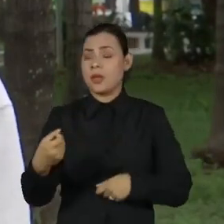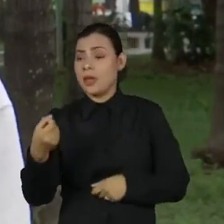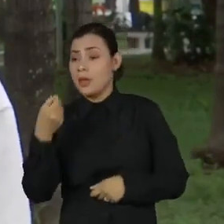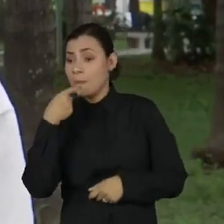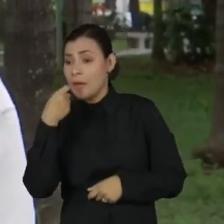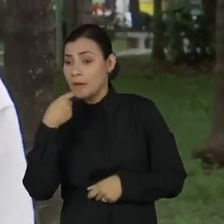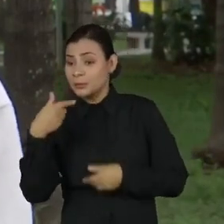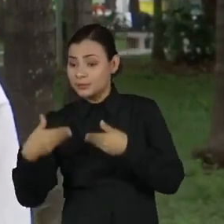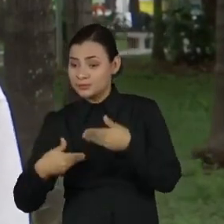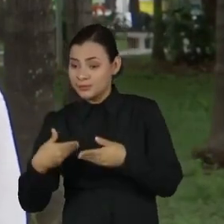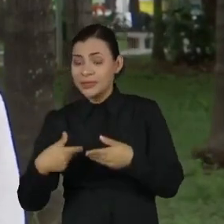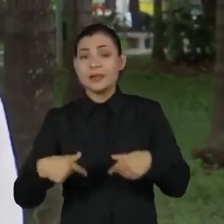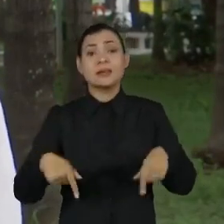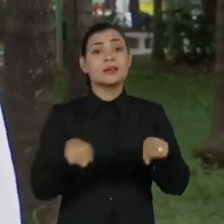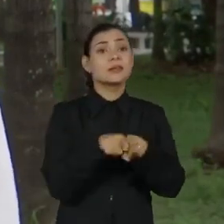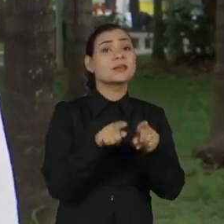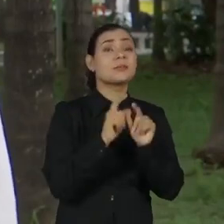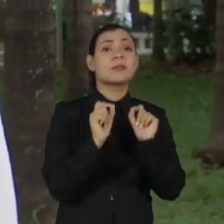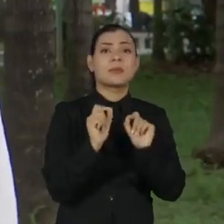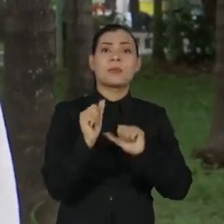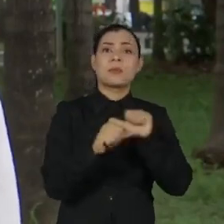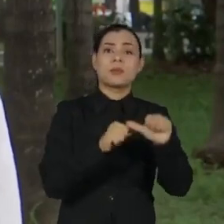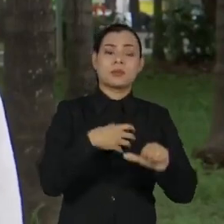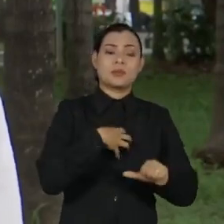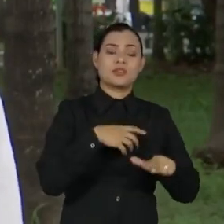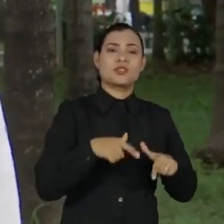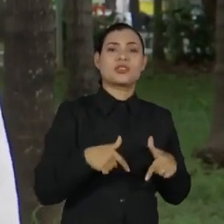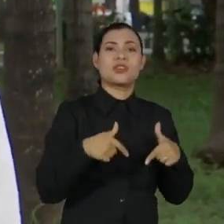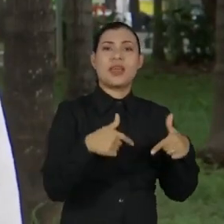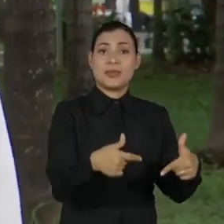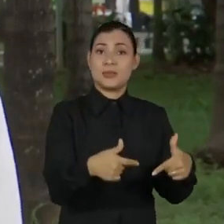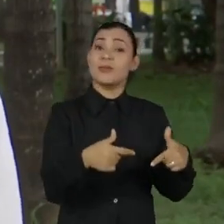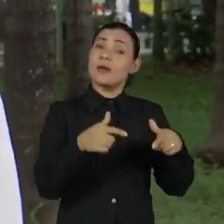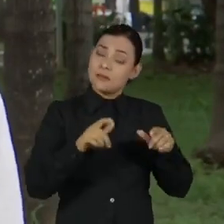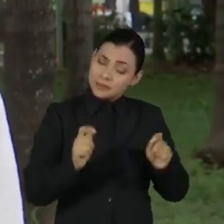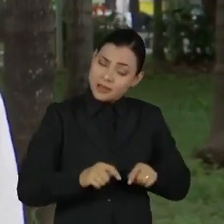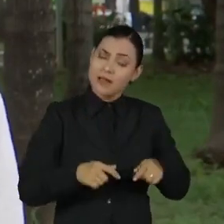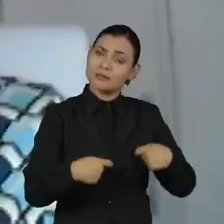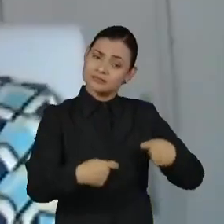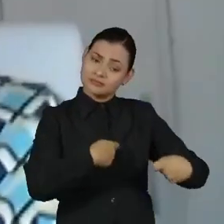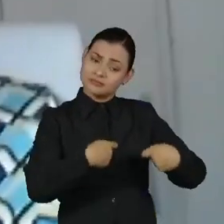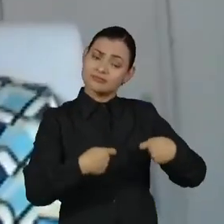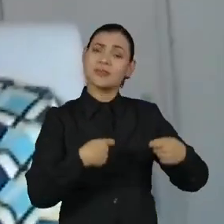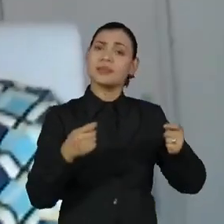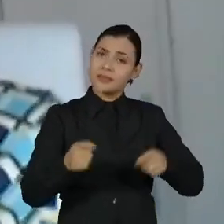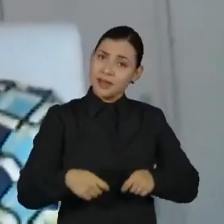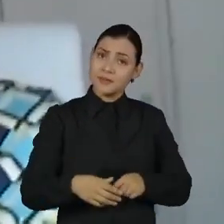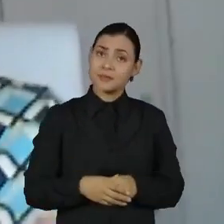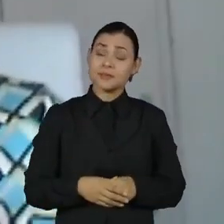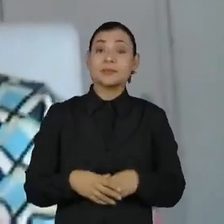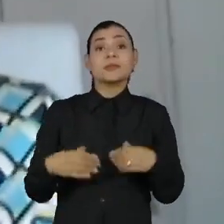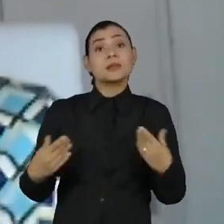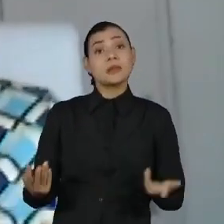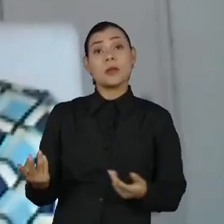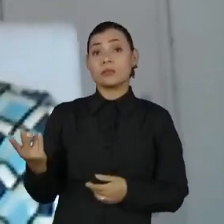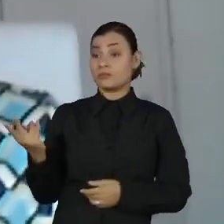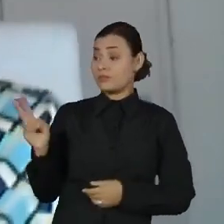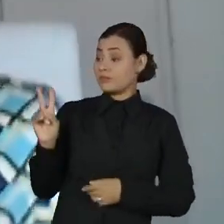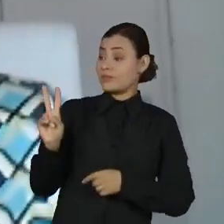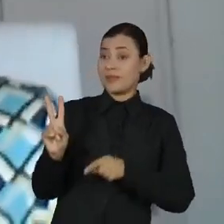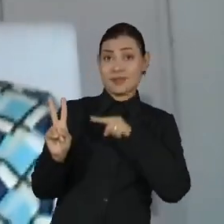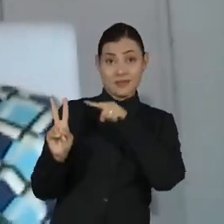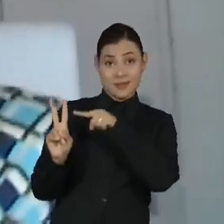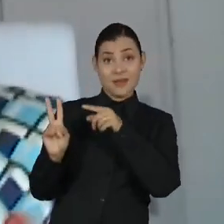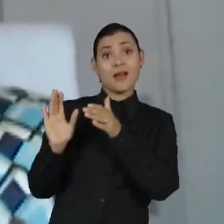e também por meio de mudanças no comportamento, que podem ser feitas a dois. Então, a gente sugere que